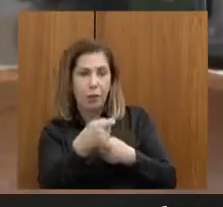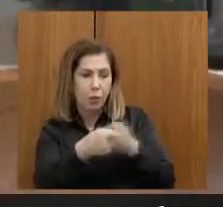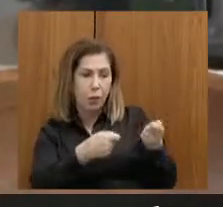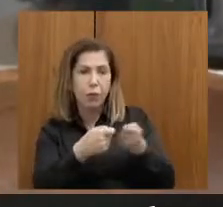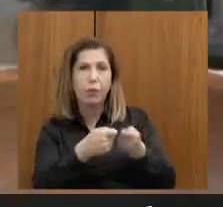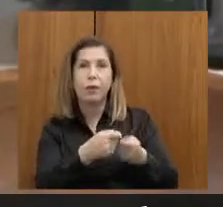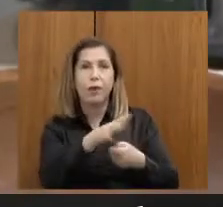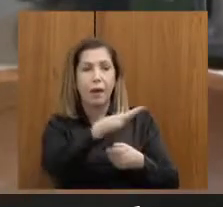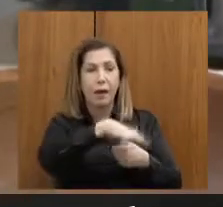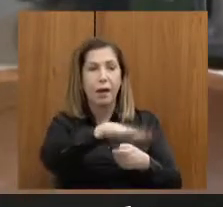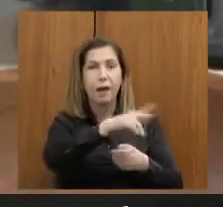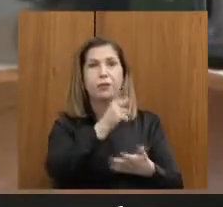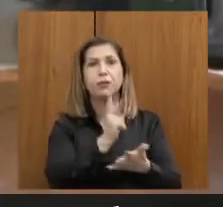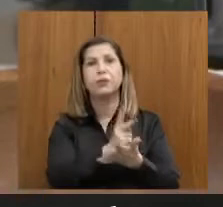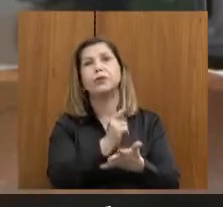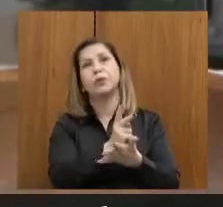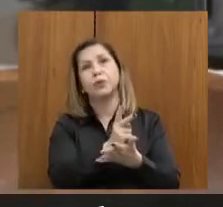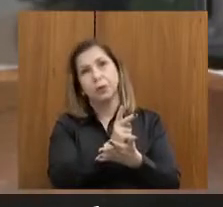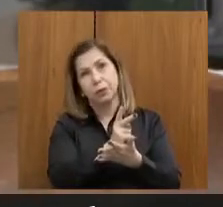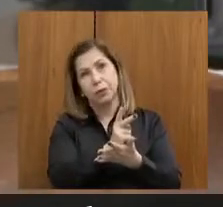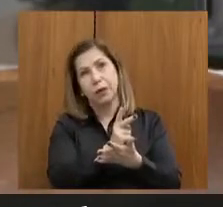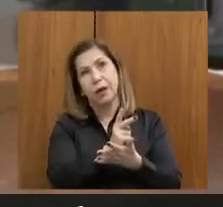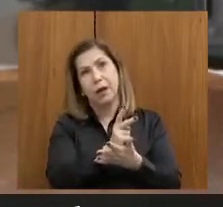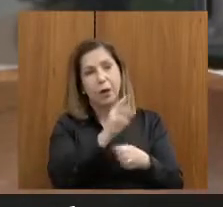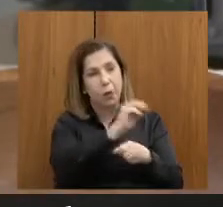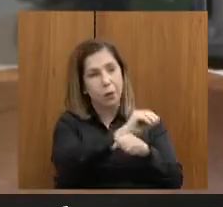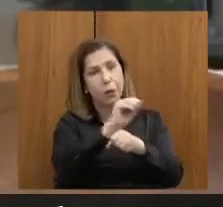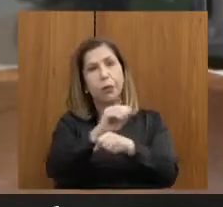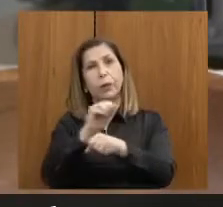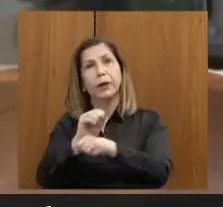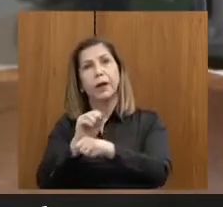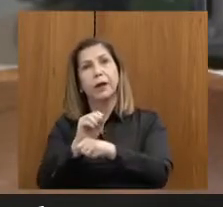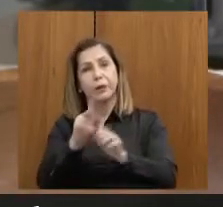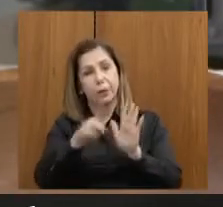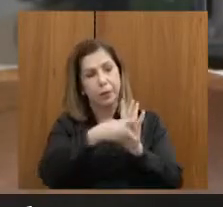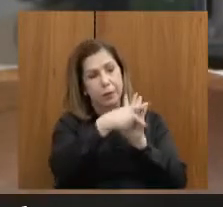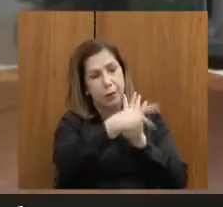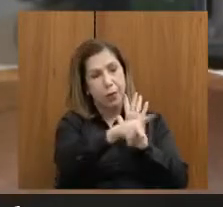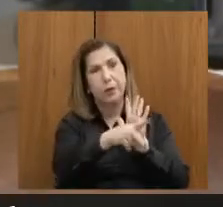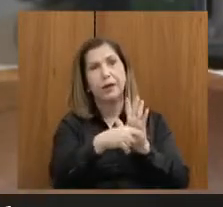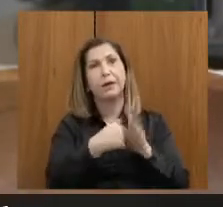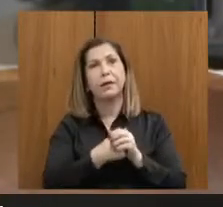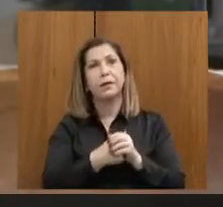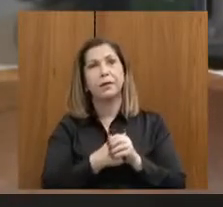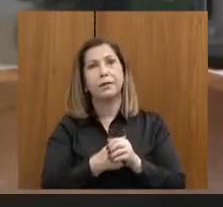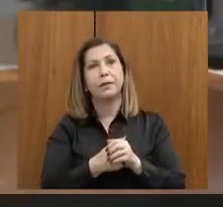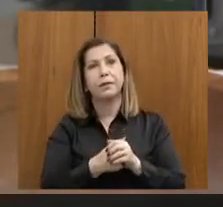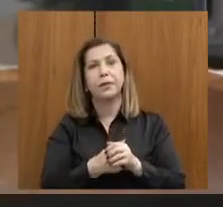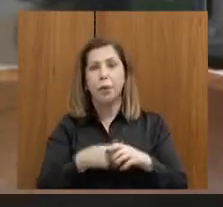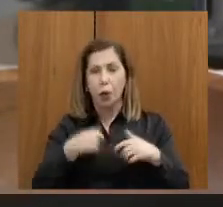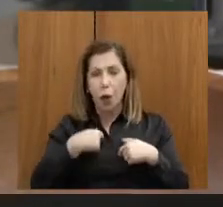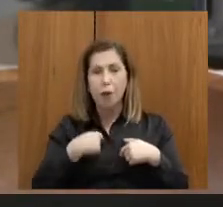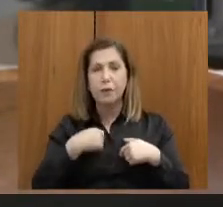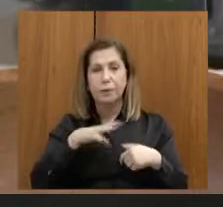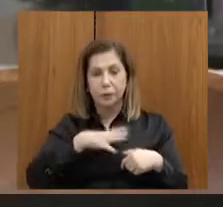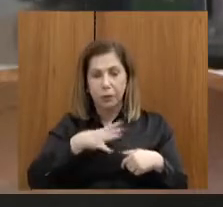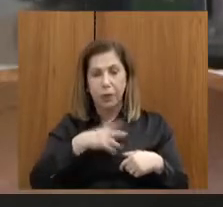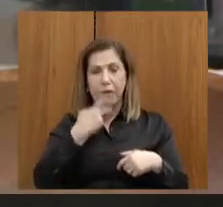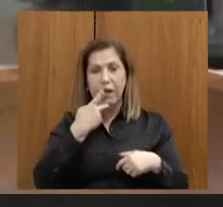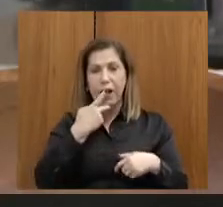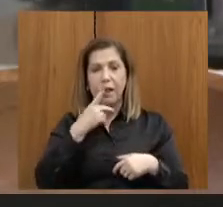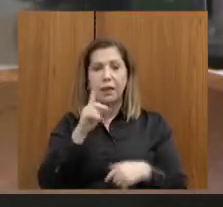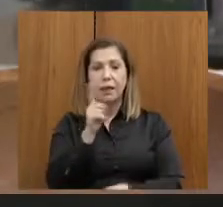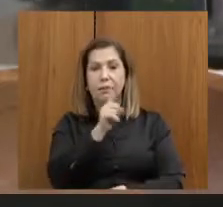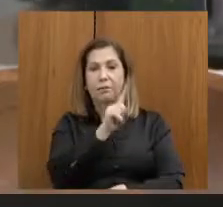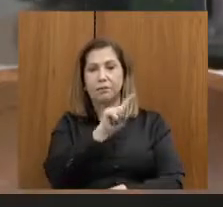ajudaram que a gente possa continuar cuidando do patrimônio dele e a gente tem que falar não aqui a gente tem